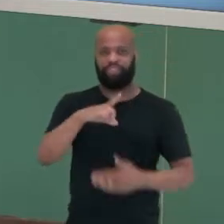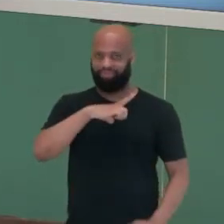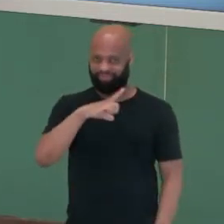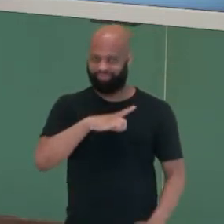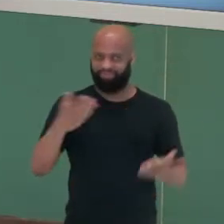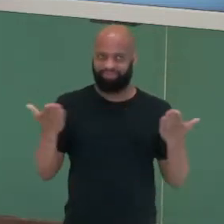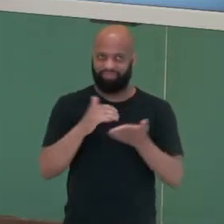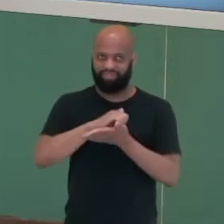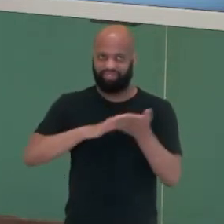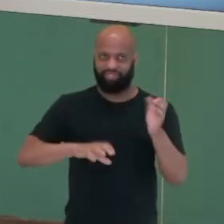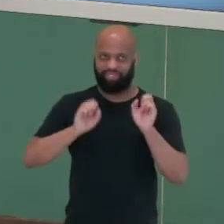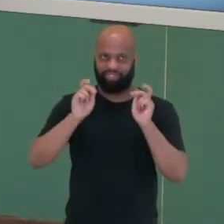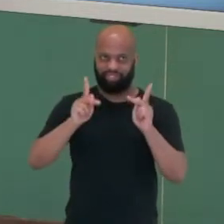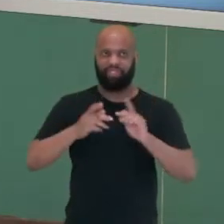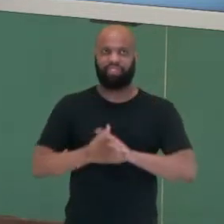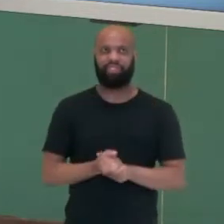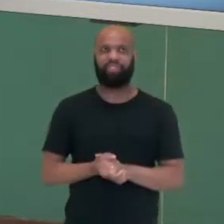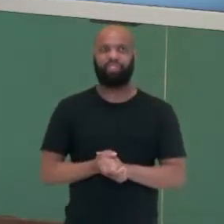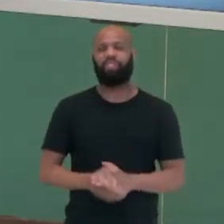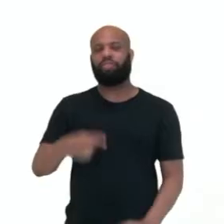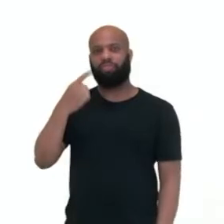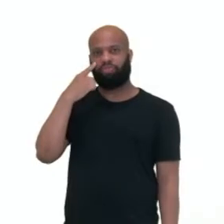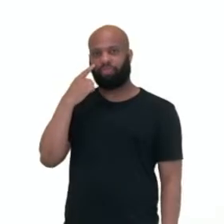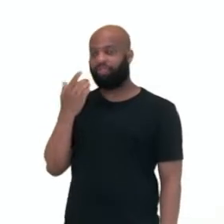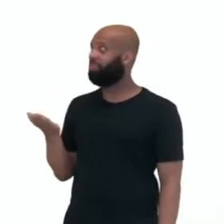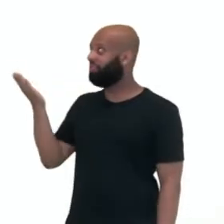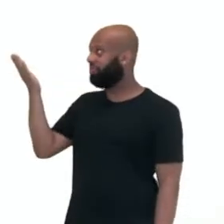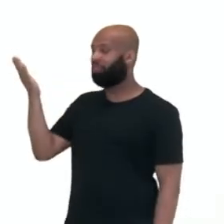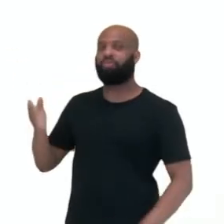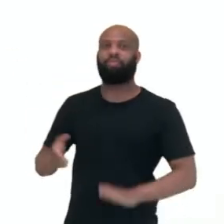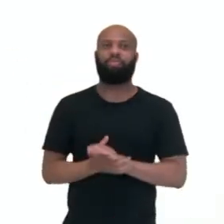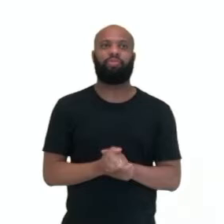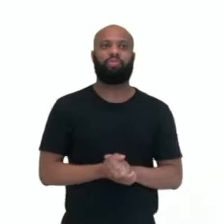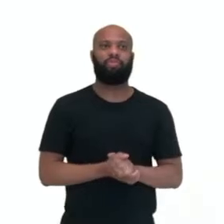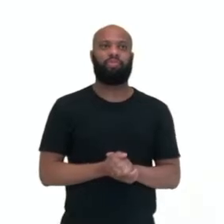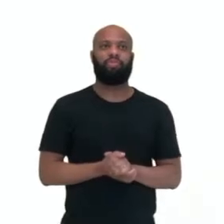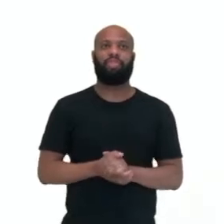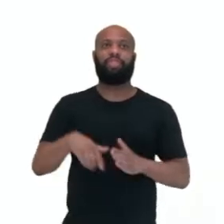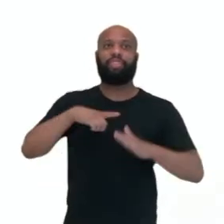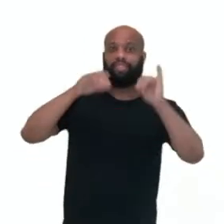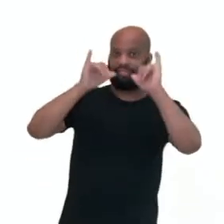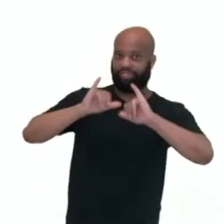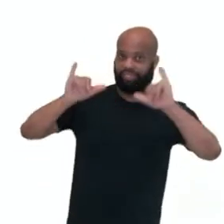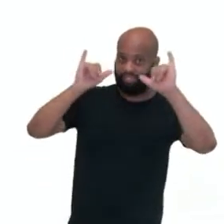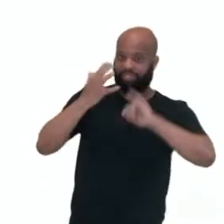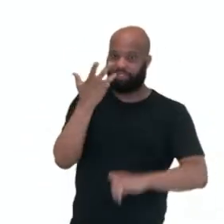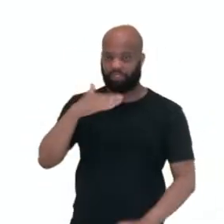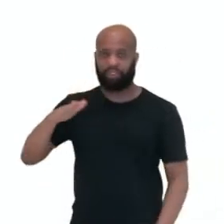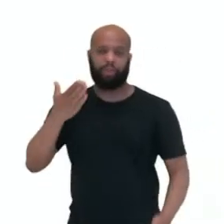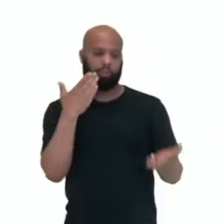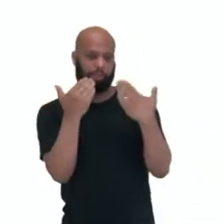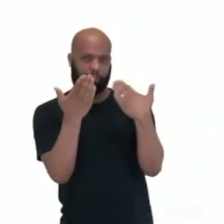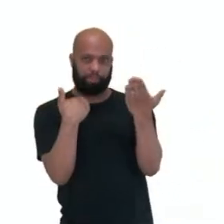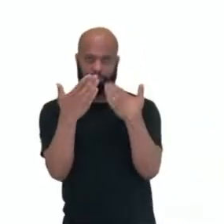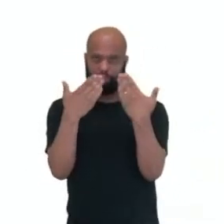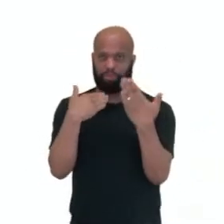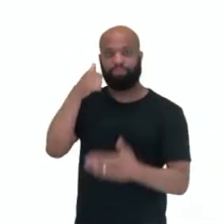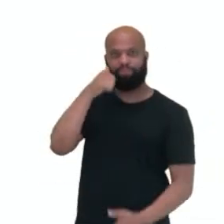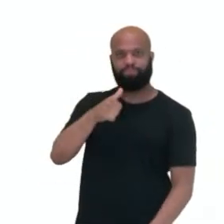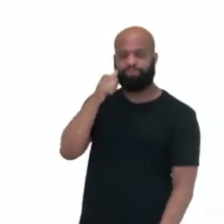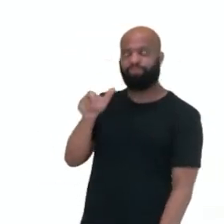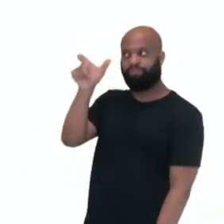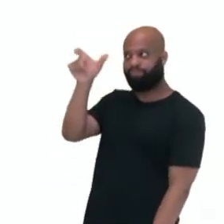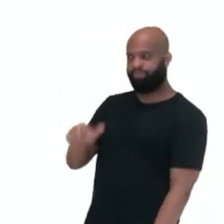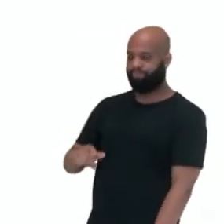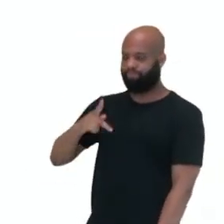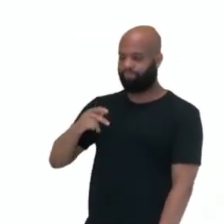primeira atividade. Vamos lá? Então acompanhe comigo aqui, olha. A Publicidade e Infância, um bate-papo com a publicitária Paula